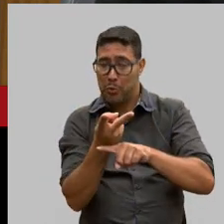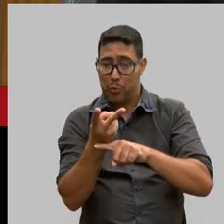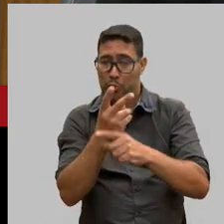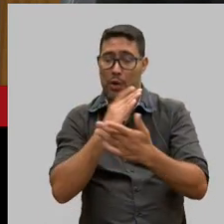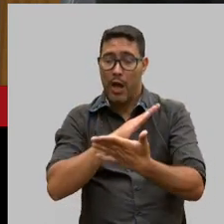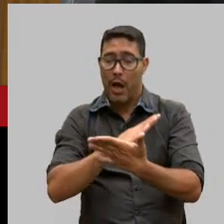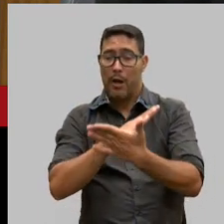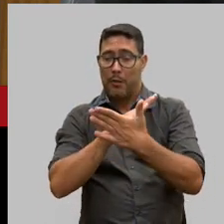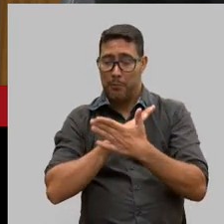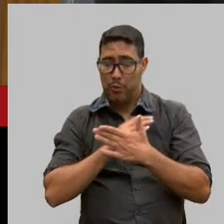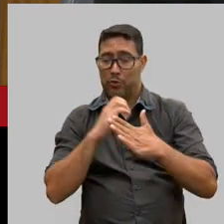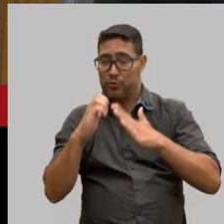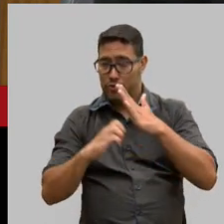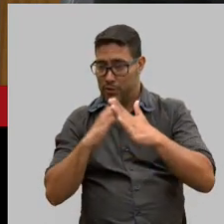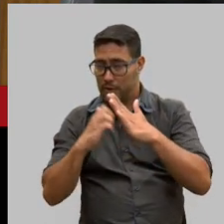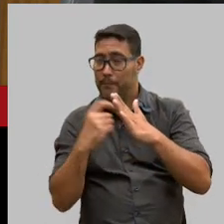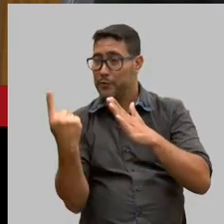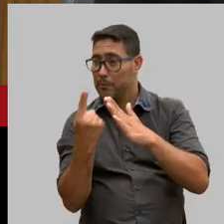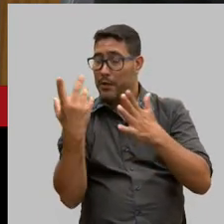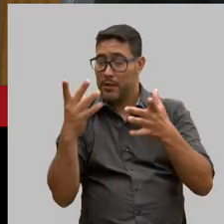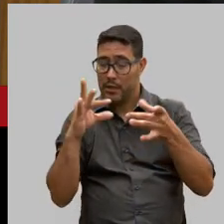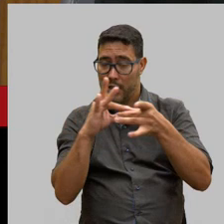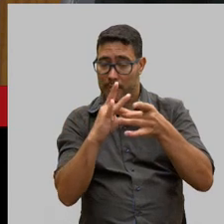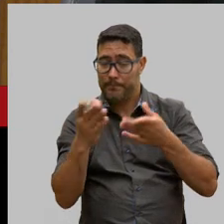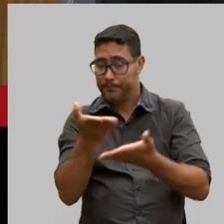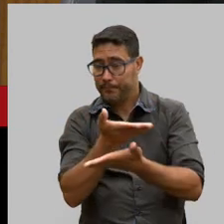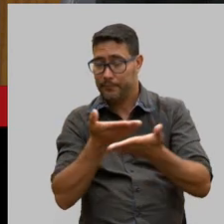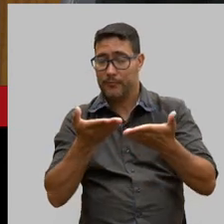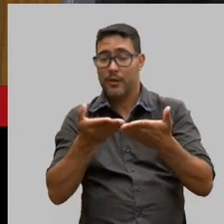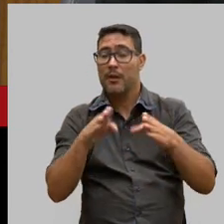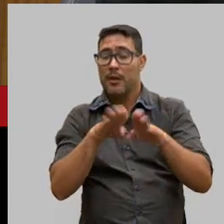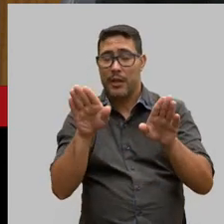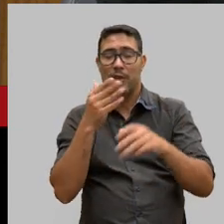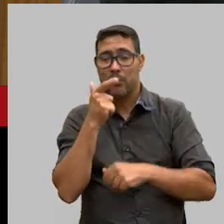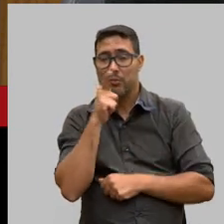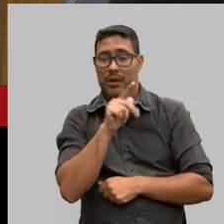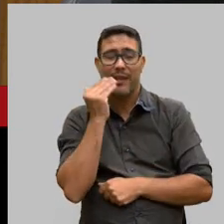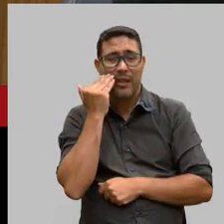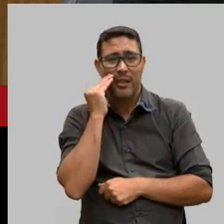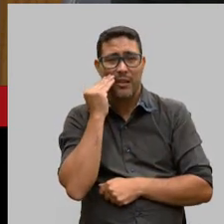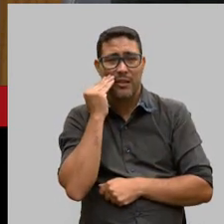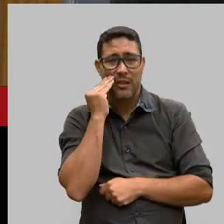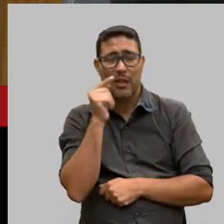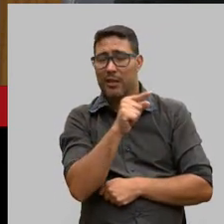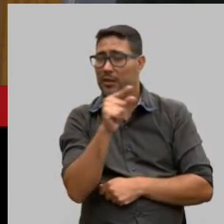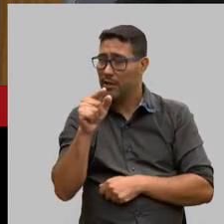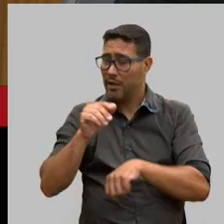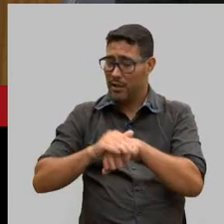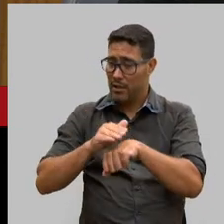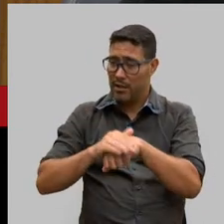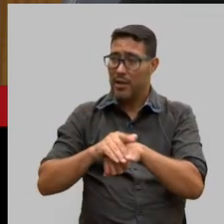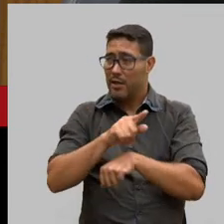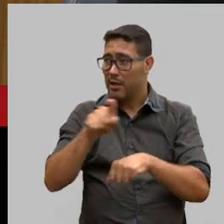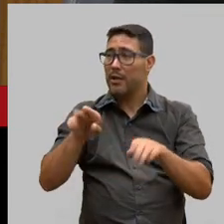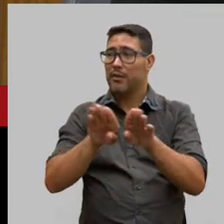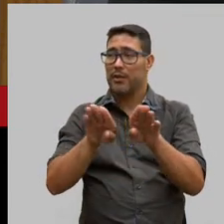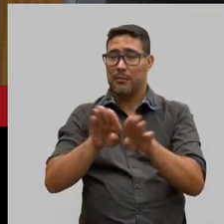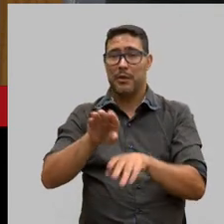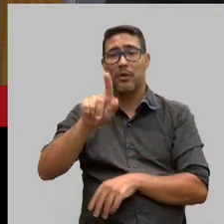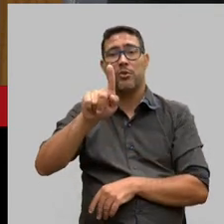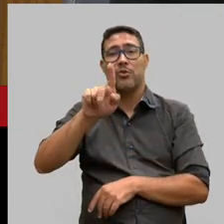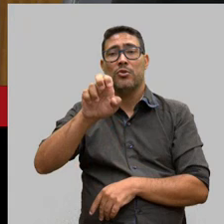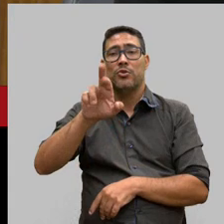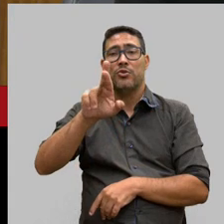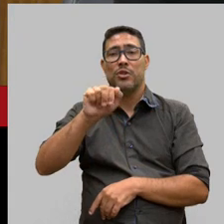compreendam e vejam no autista é um consumidor em potencial um gerador de renda porque é isso que o todo